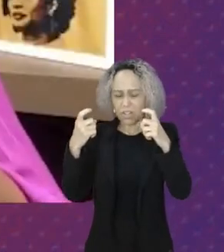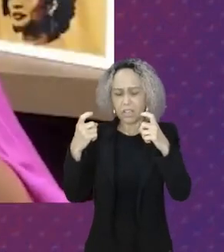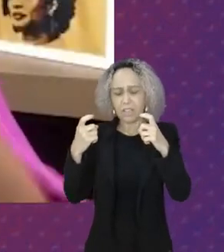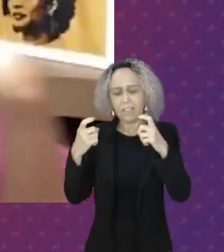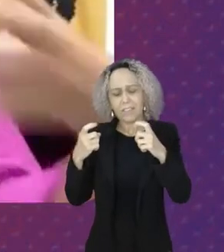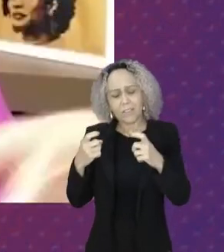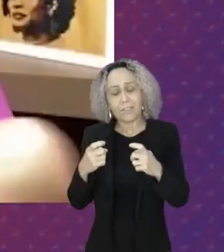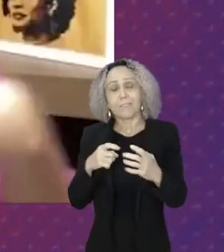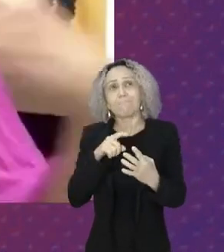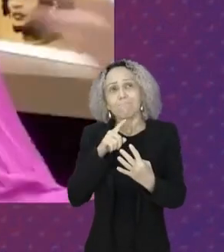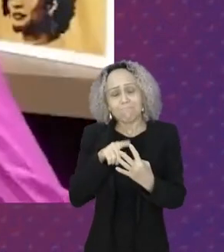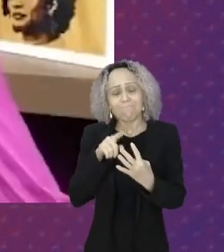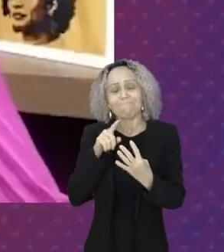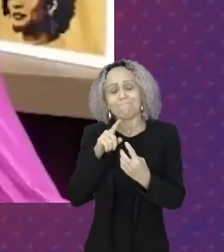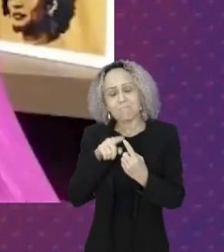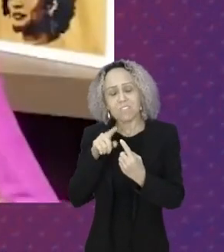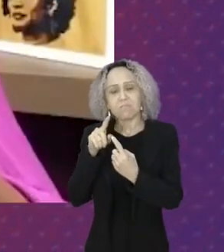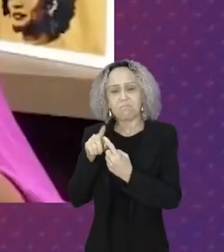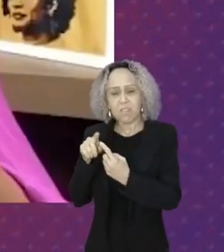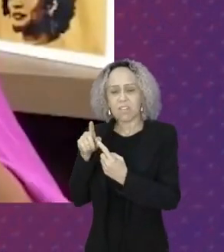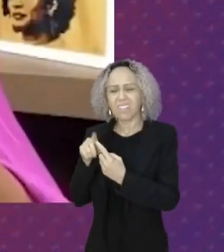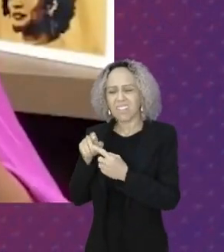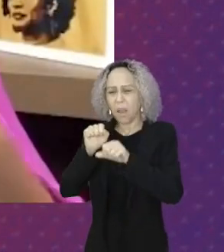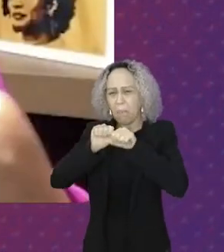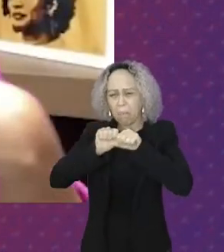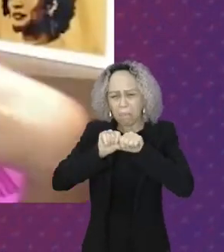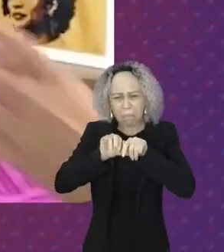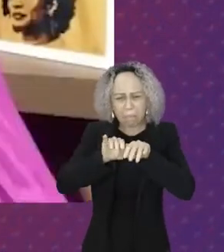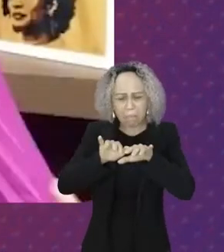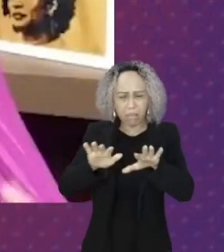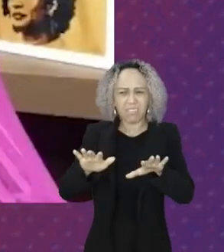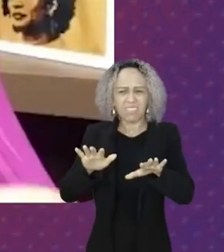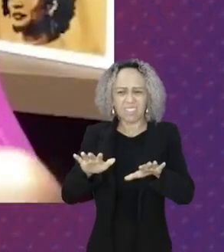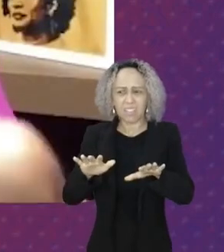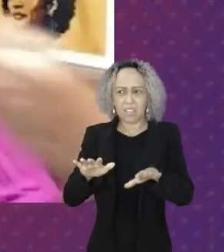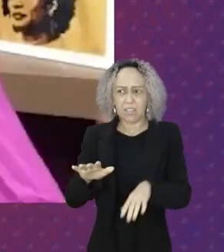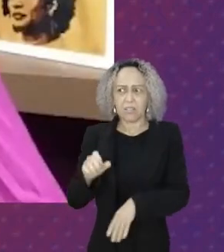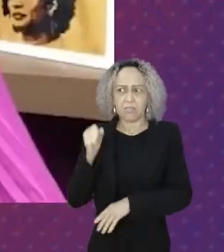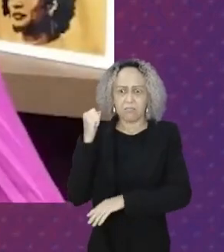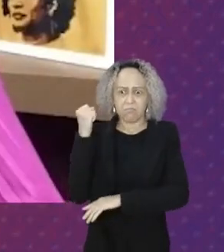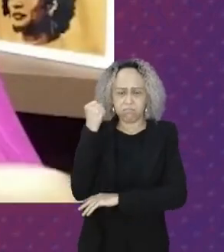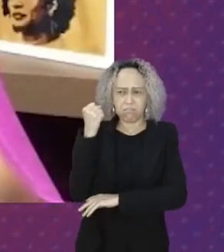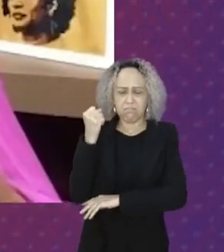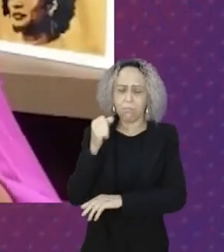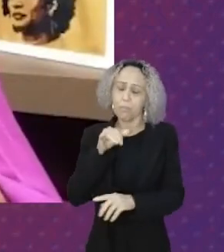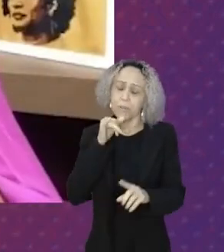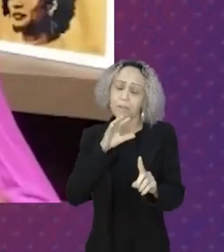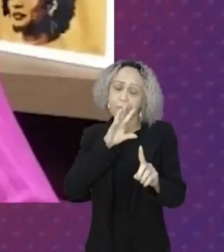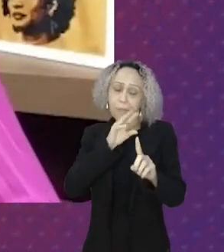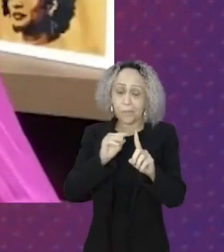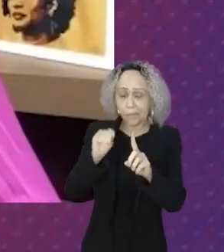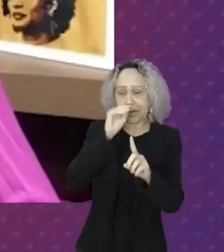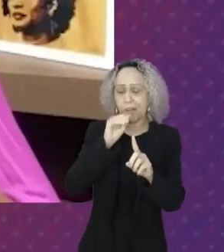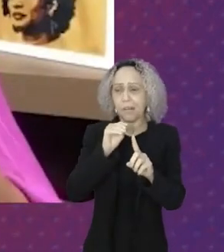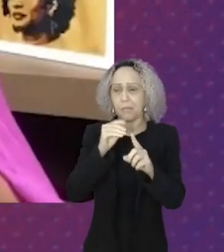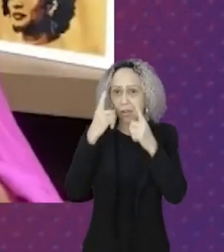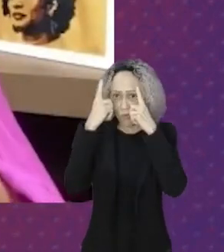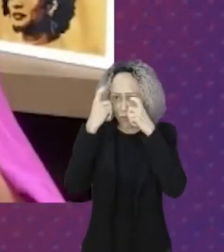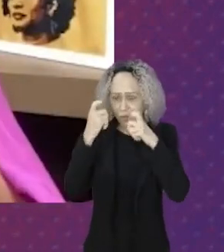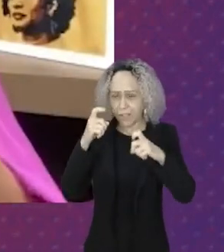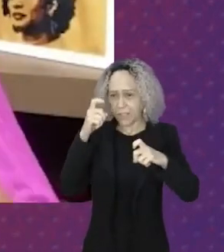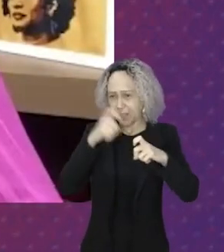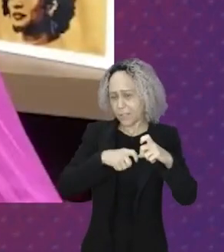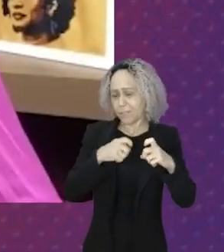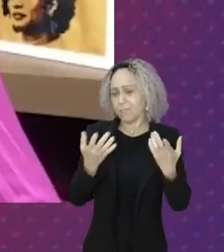conhecidas ou já disseminadas e que são brutais, como o assédio, como a violência sexual,